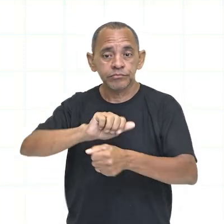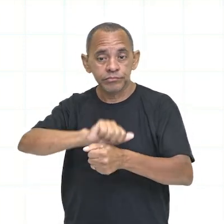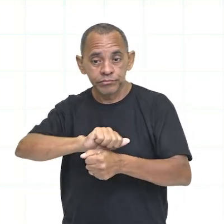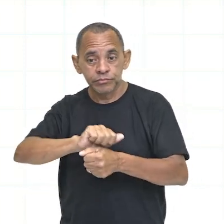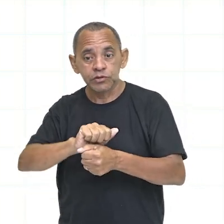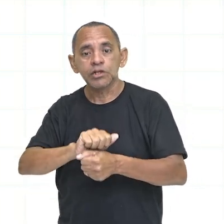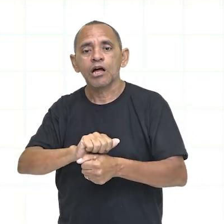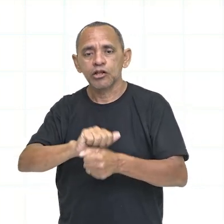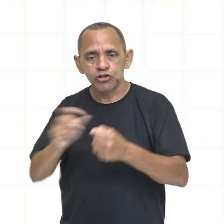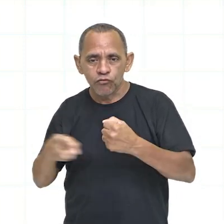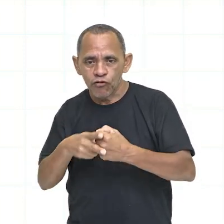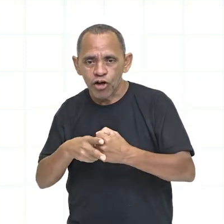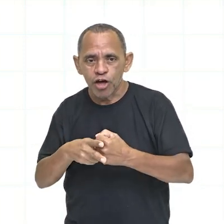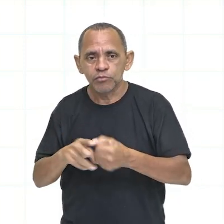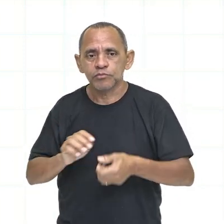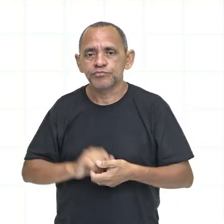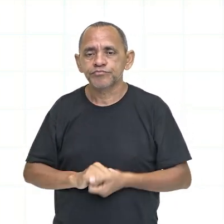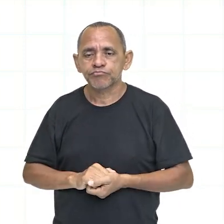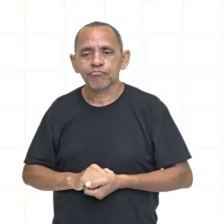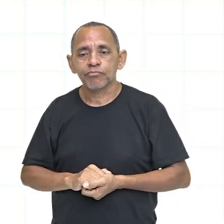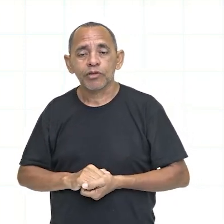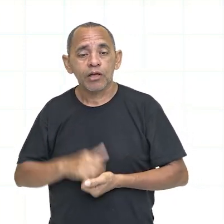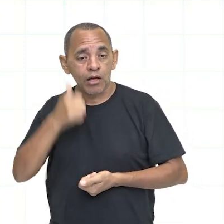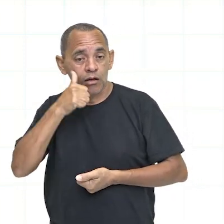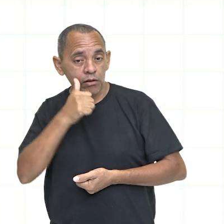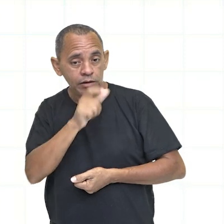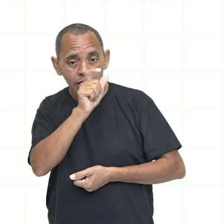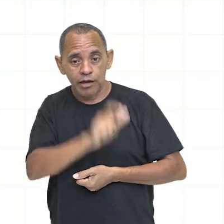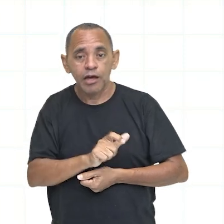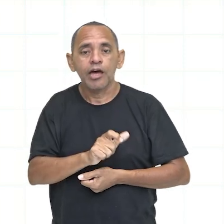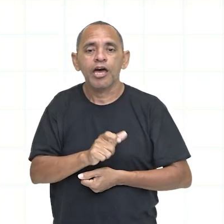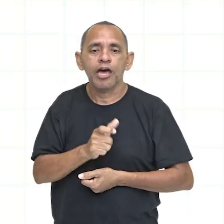inglês fluentemente. She speaks English fluently.